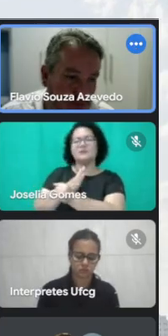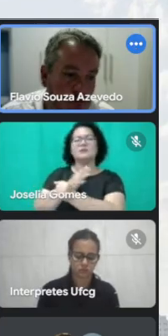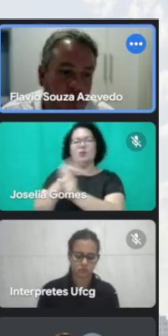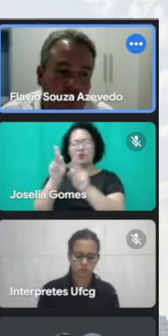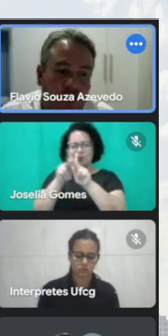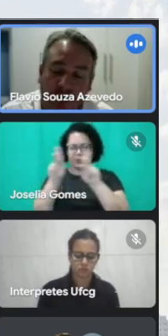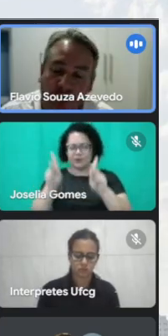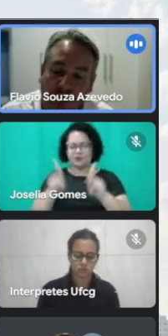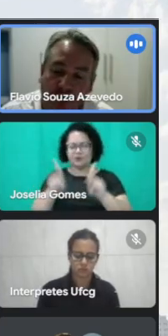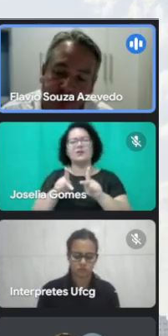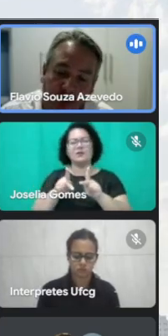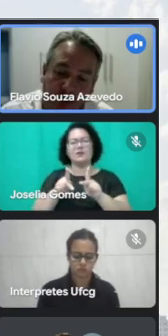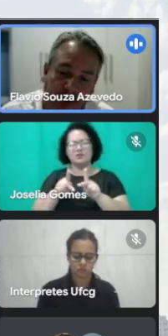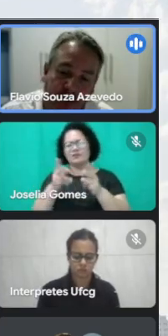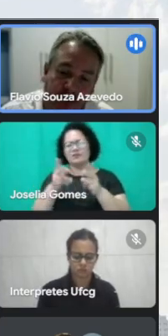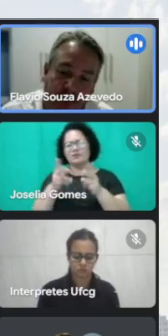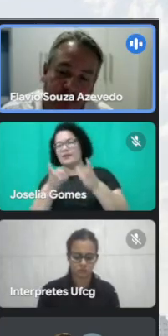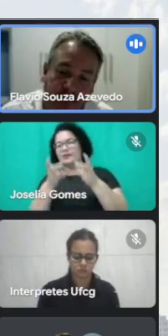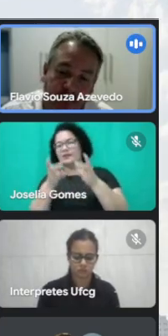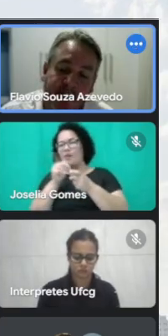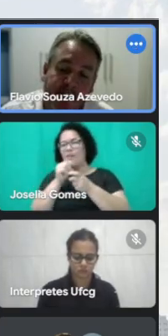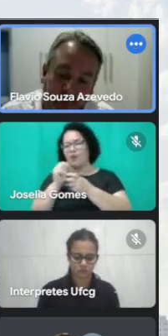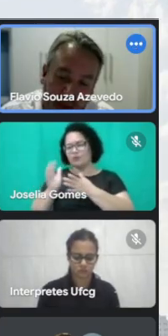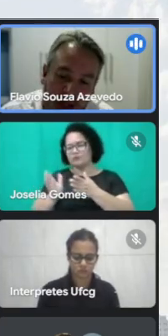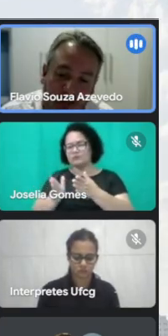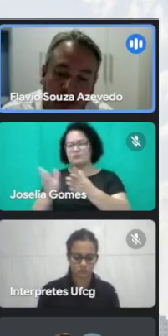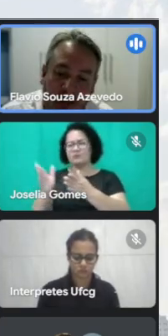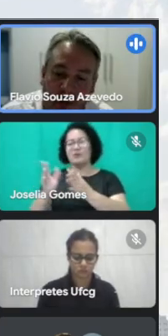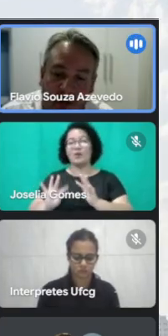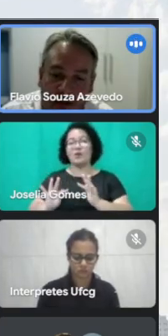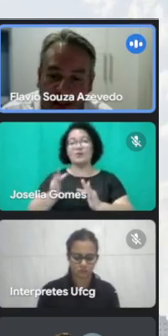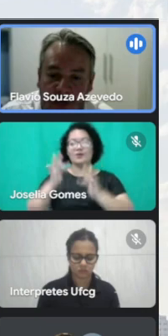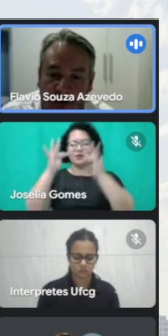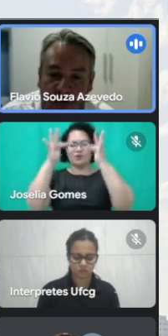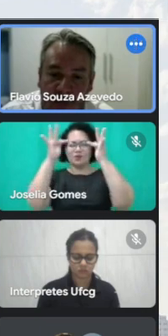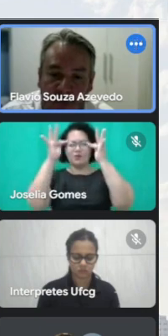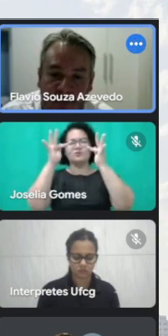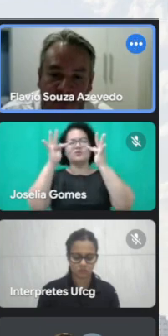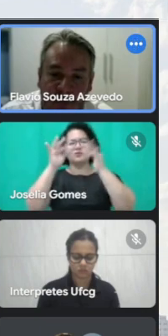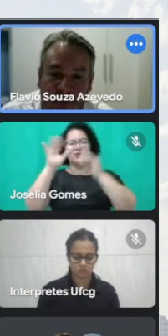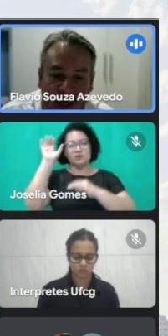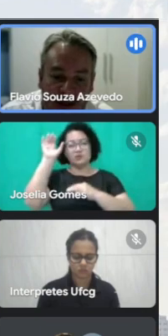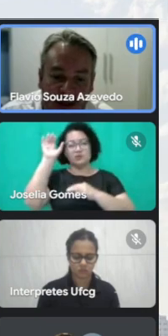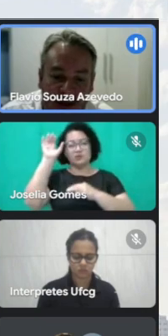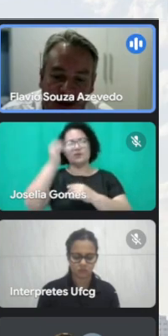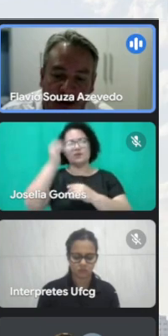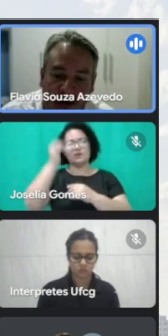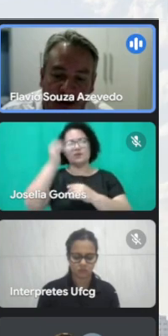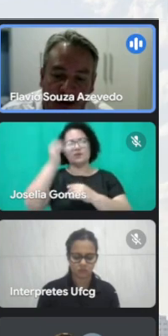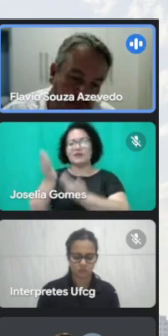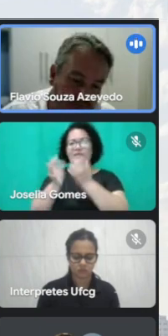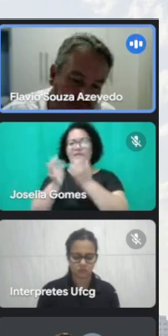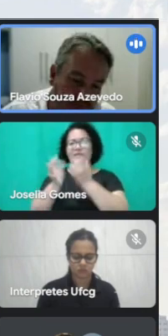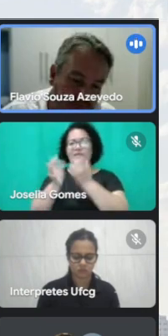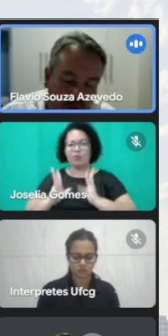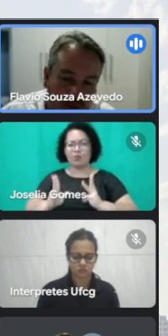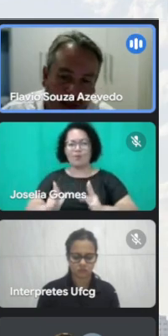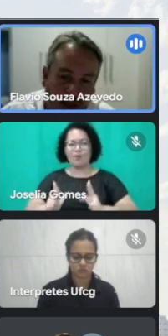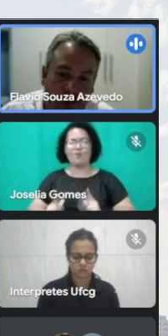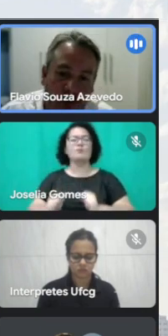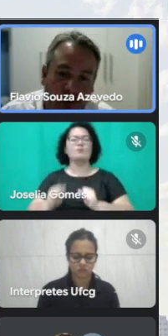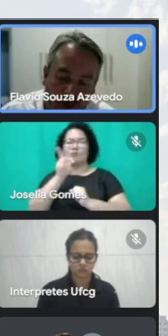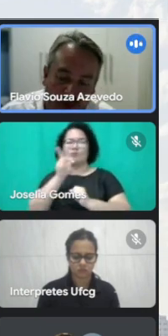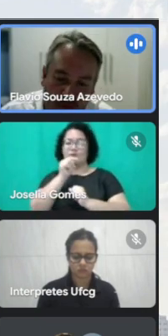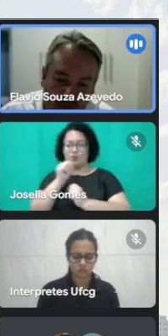como, né, a tecnologia alternativa para o tratamento desse riacho. E a ideia, né, era que fosse